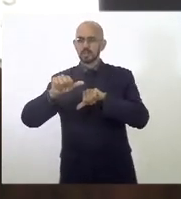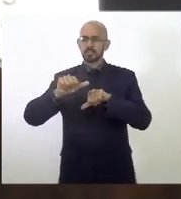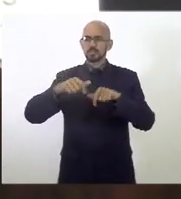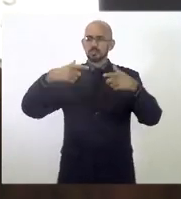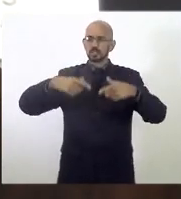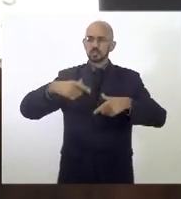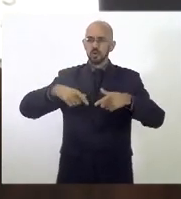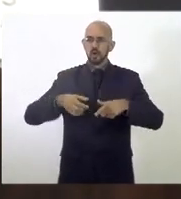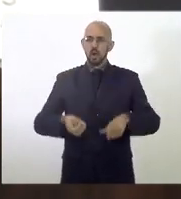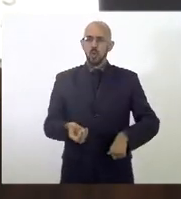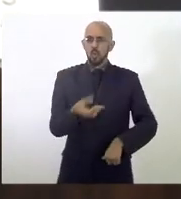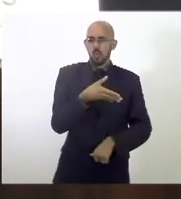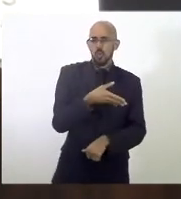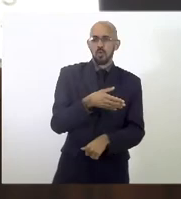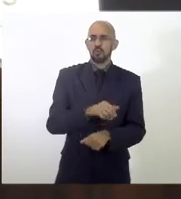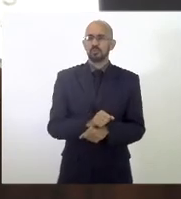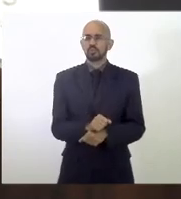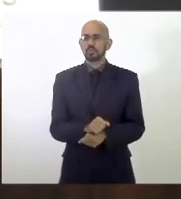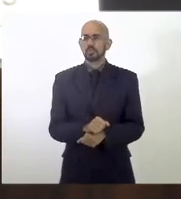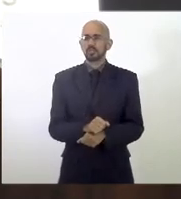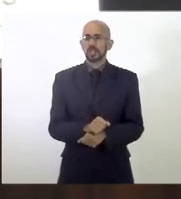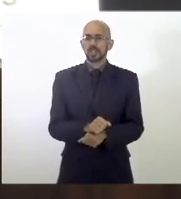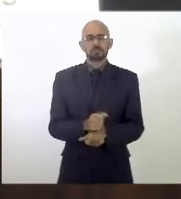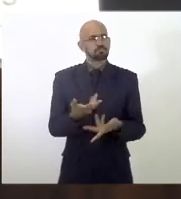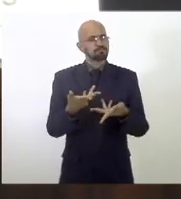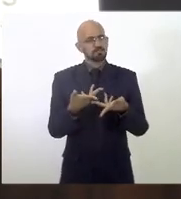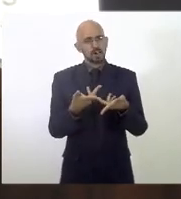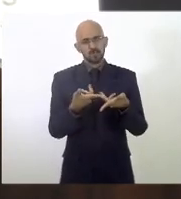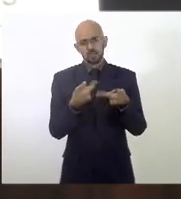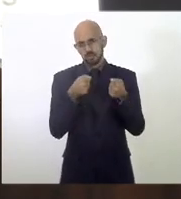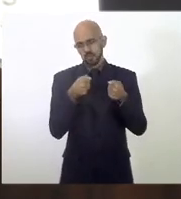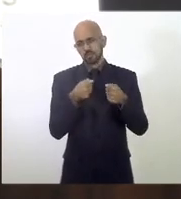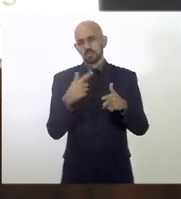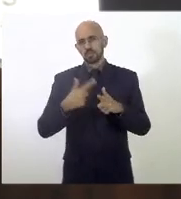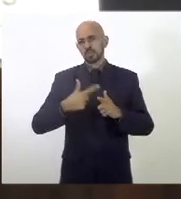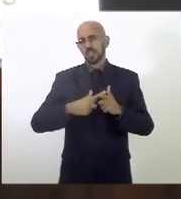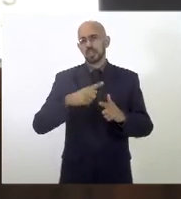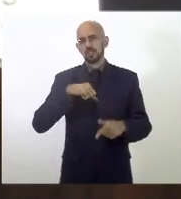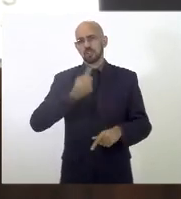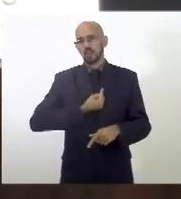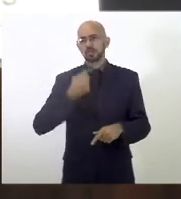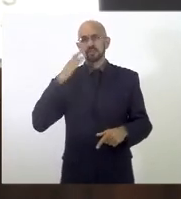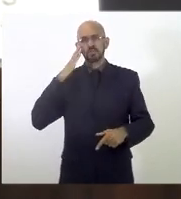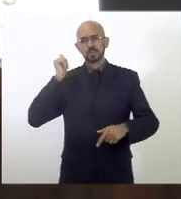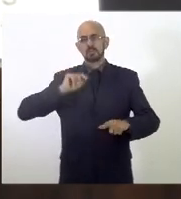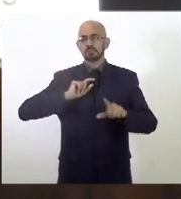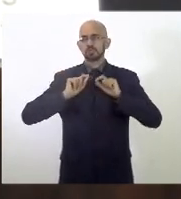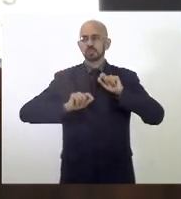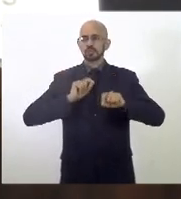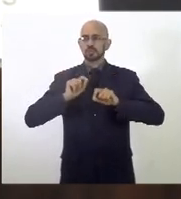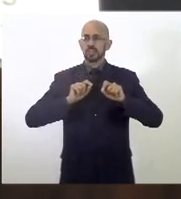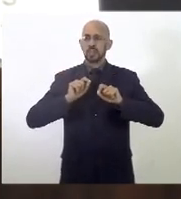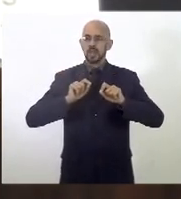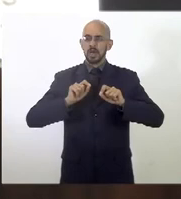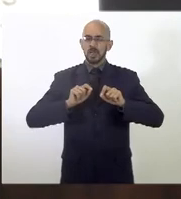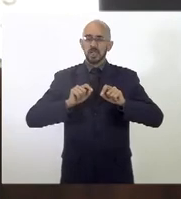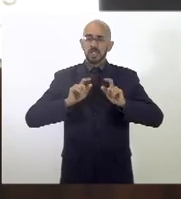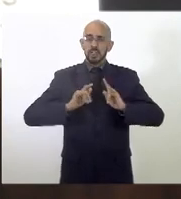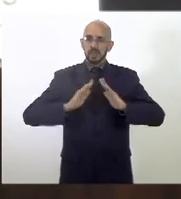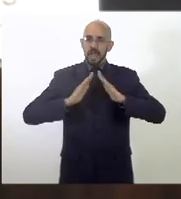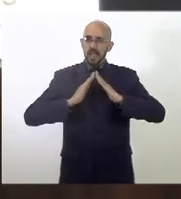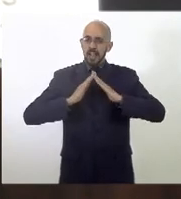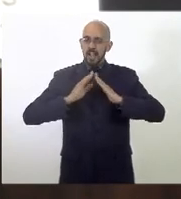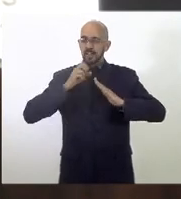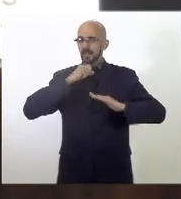espaço, espaço espetacular, porque a gente sabe que o nosso Palácio Tiradentes, ele